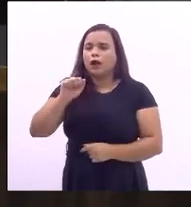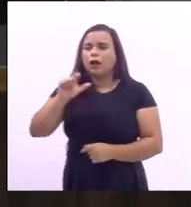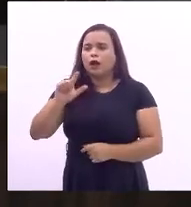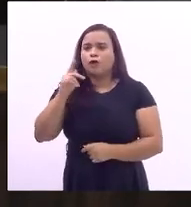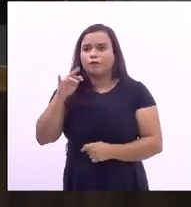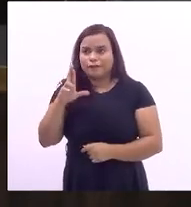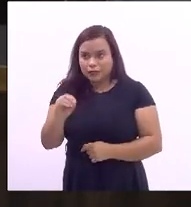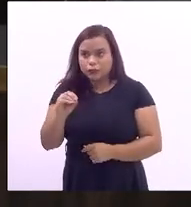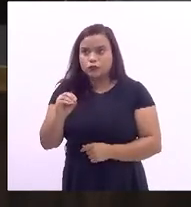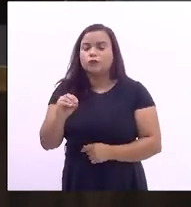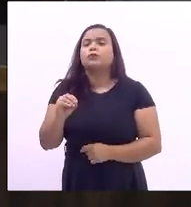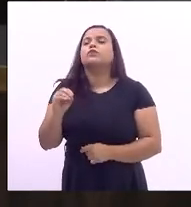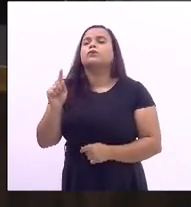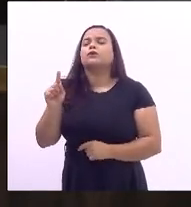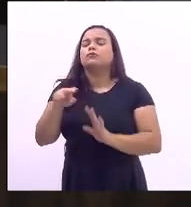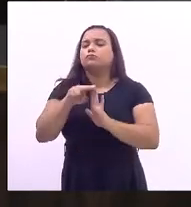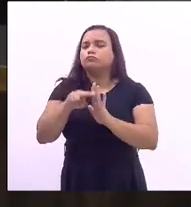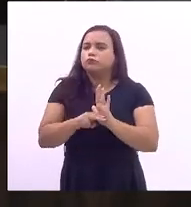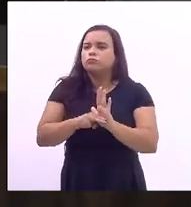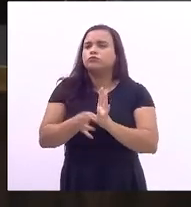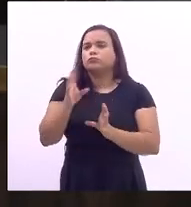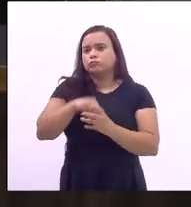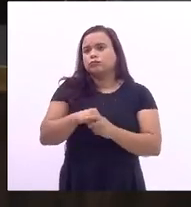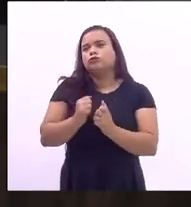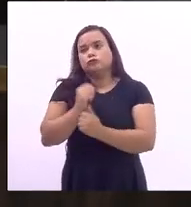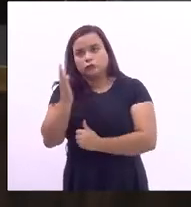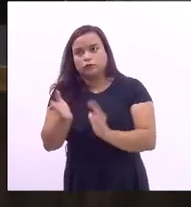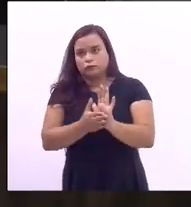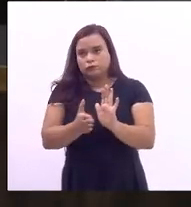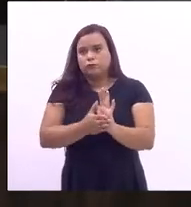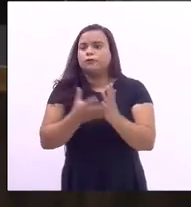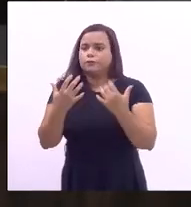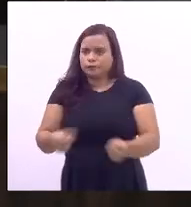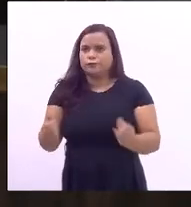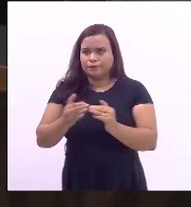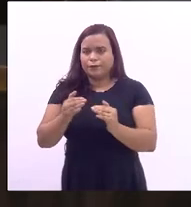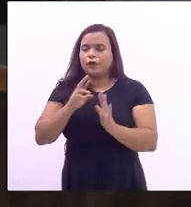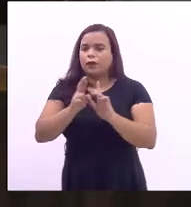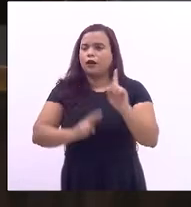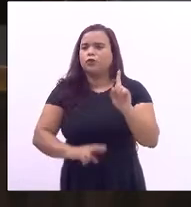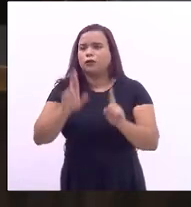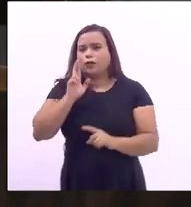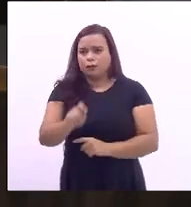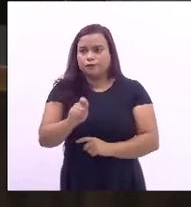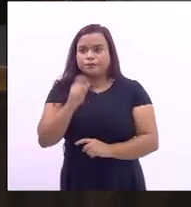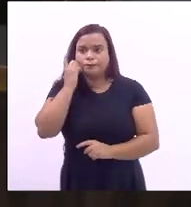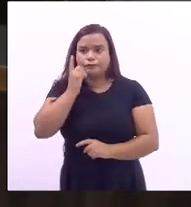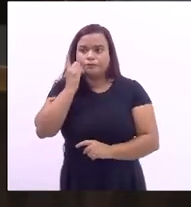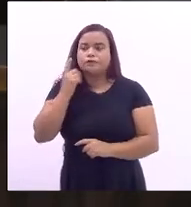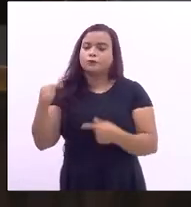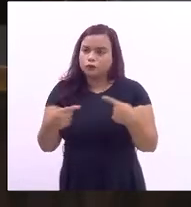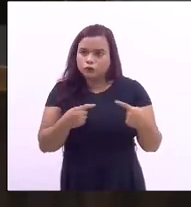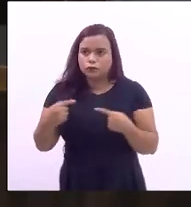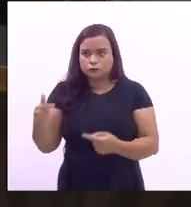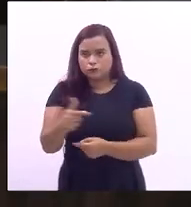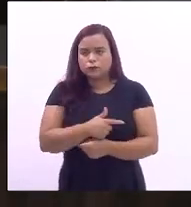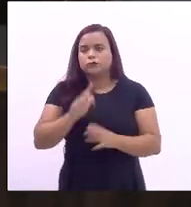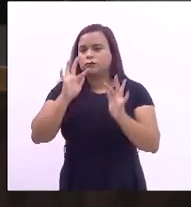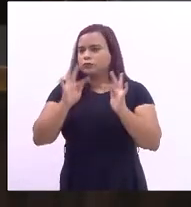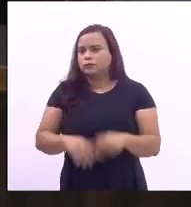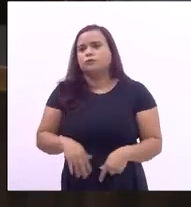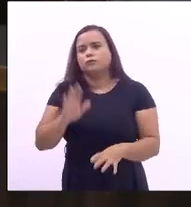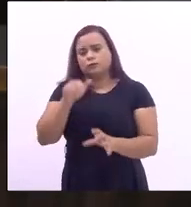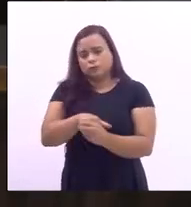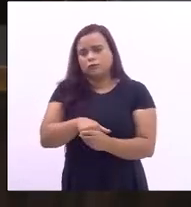parecer da comissão de normas internas e proposições externas favorável relator Deputado Rodrigo Amorim em exposição não havendo Quem Queira discutir